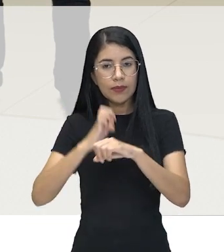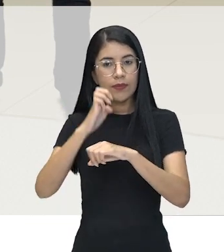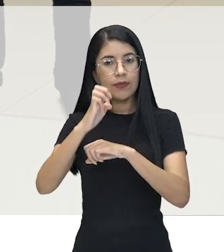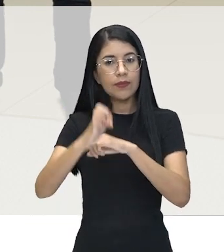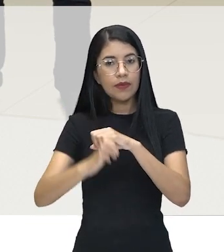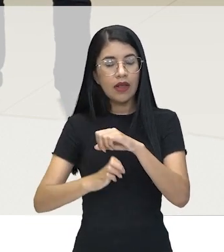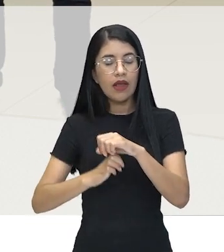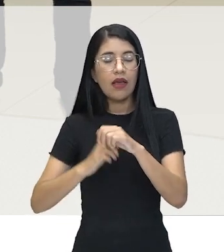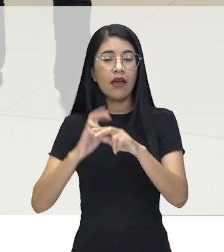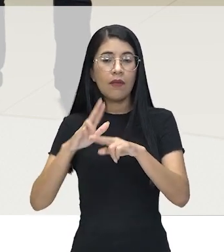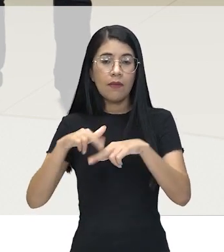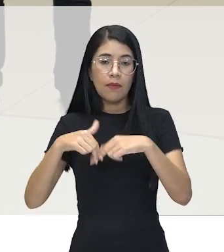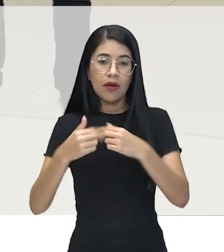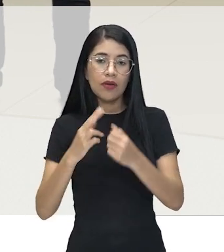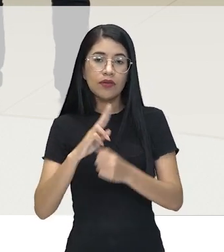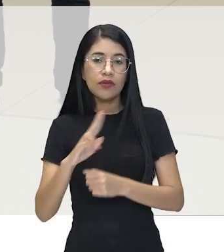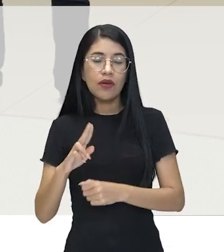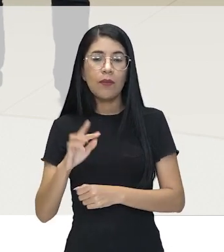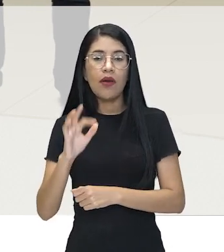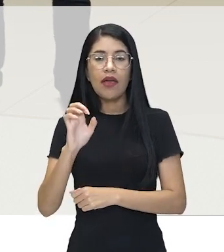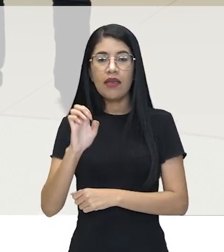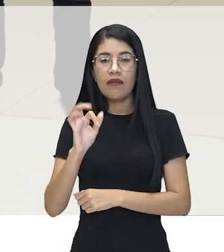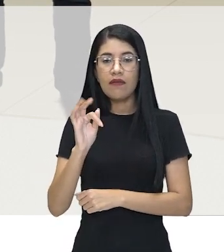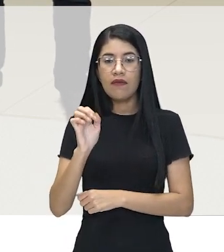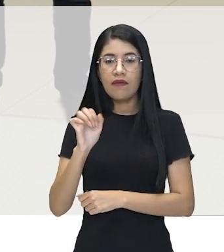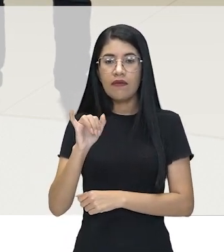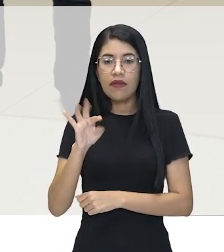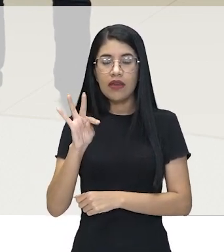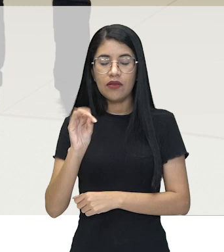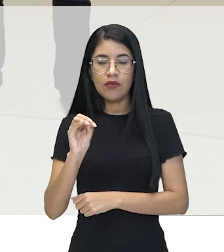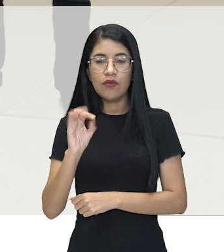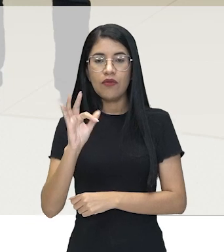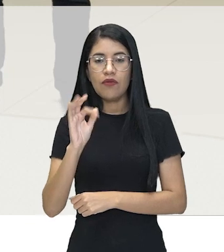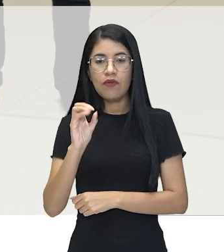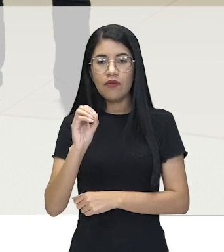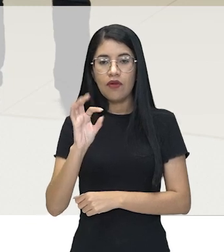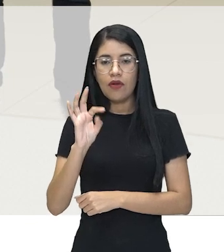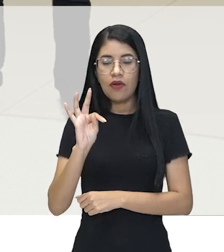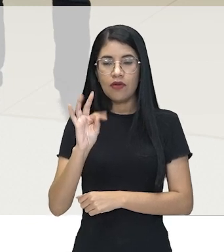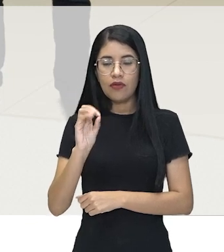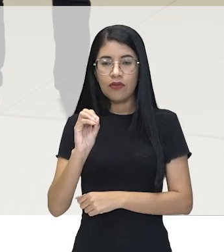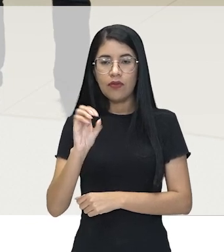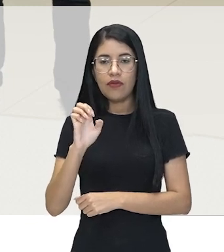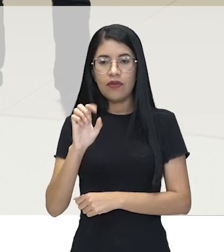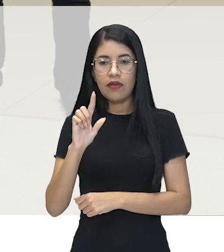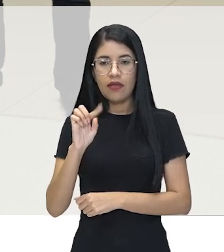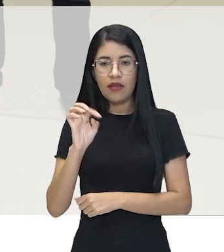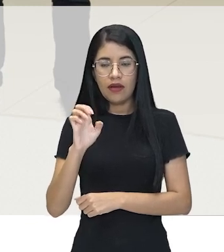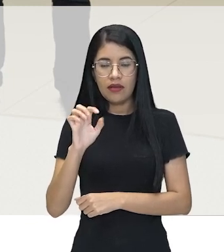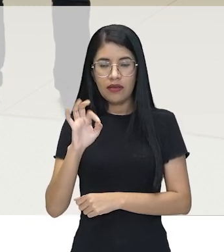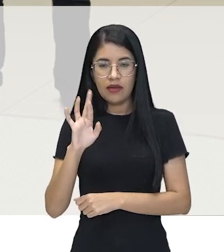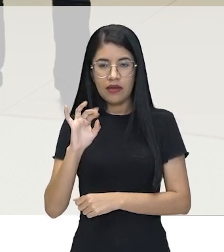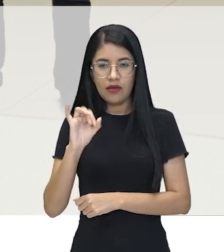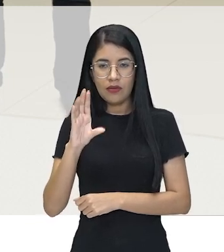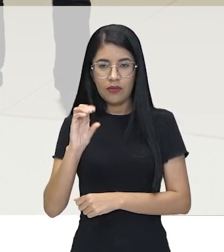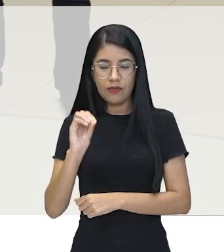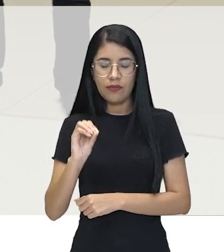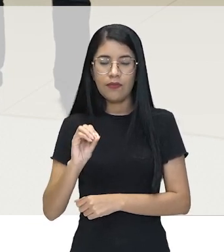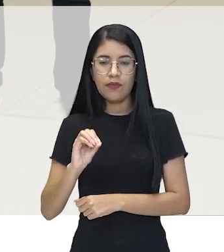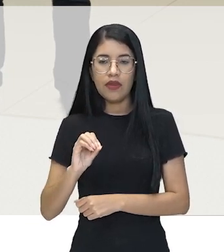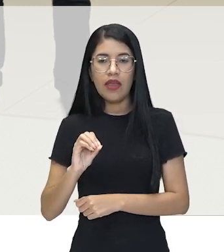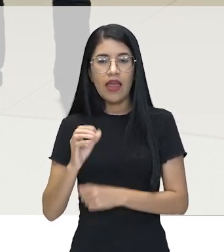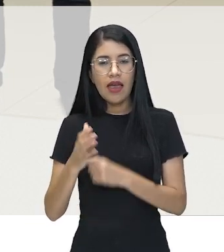o nome desse fenômeno é efeito fotoelétrico. E ele é a base para o princípio de funcionamento da